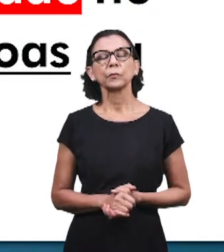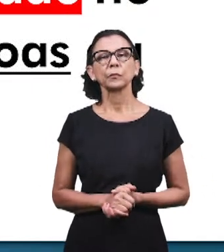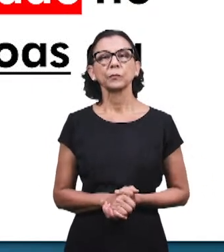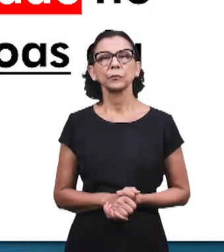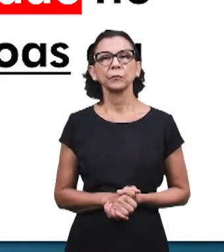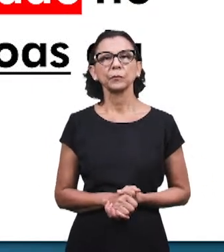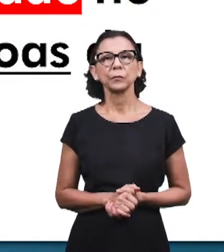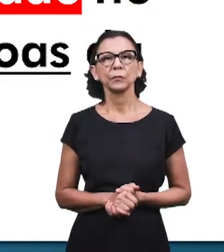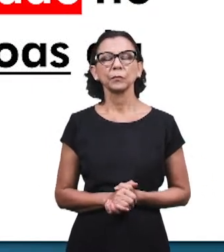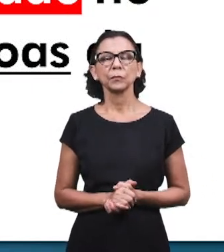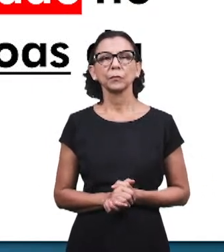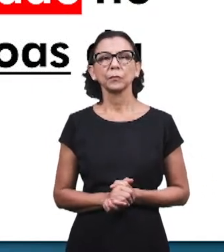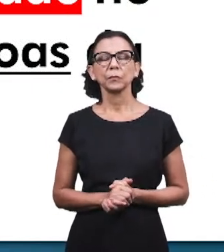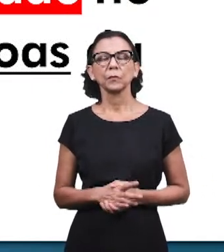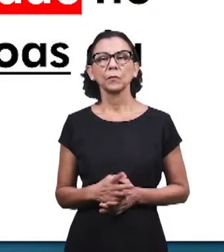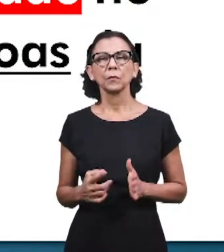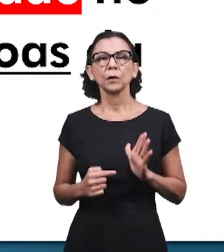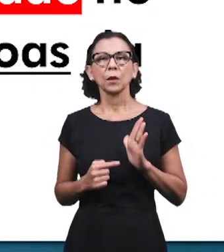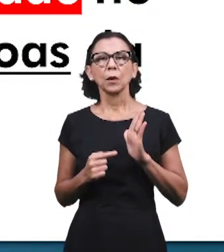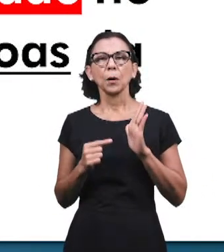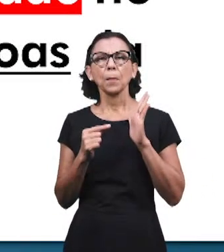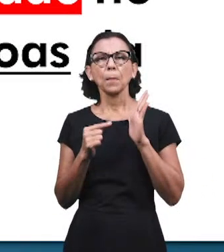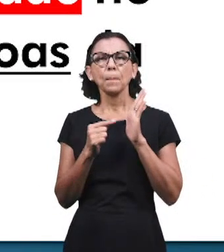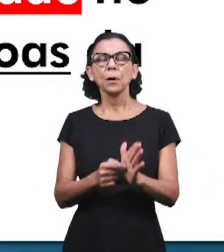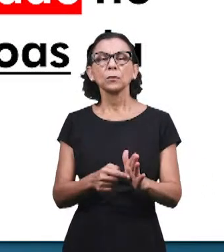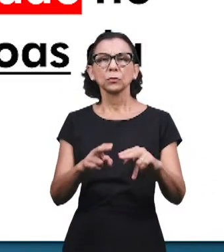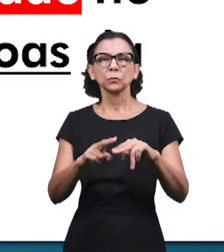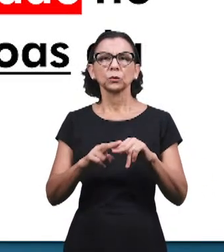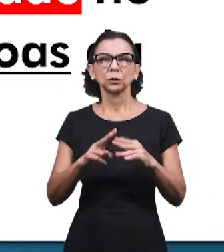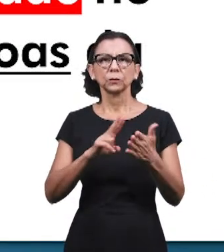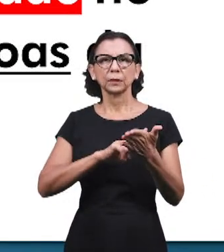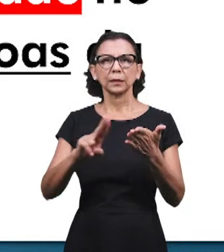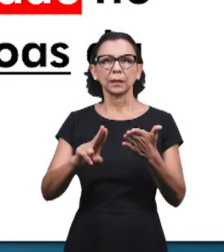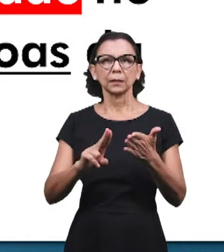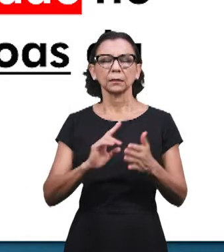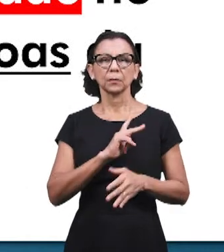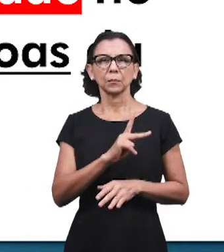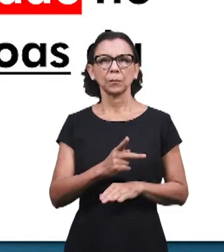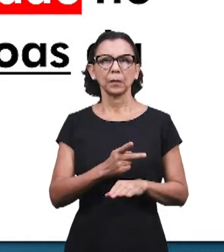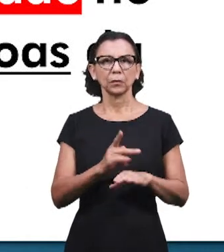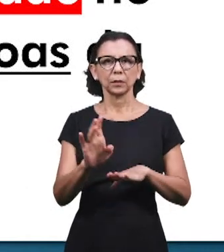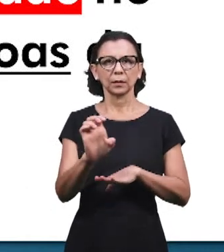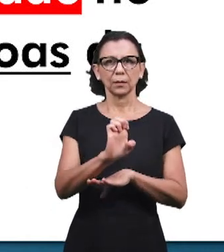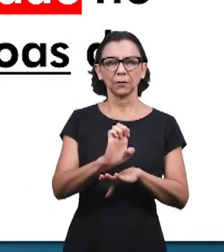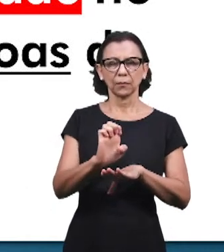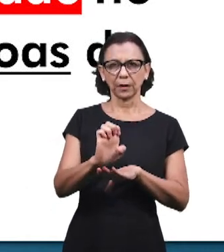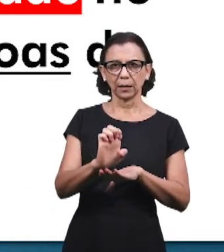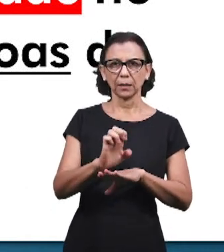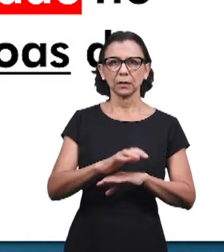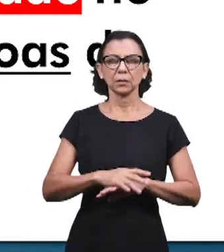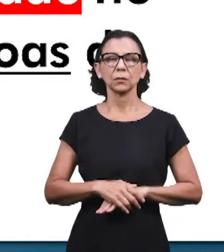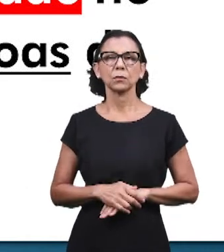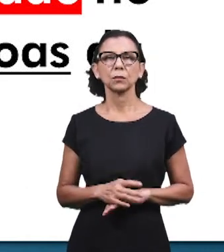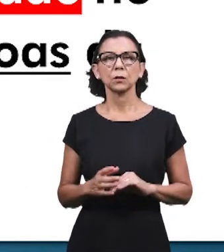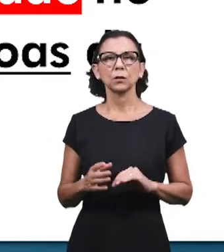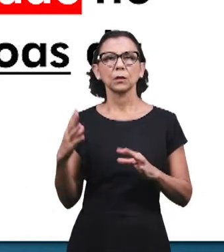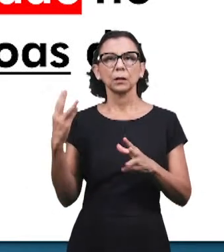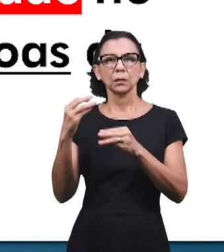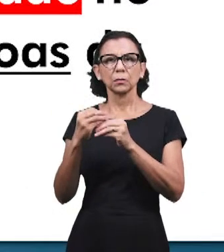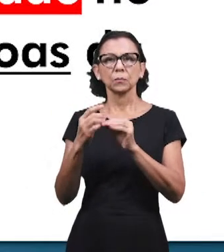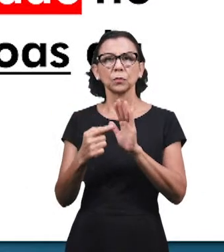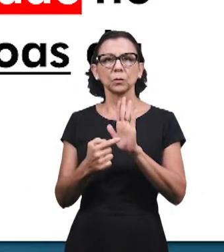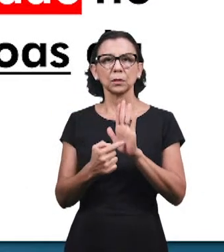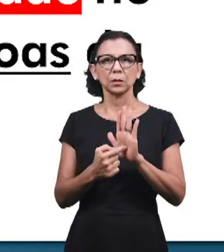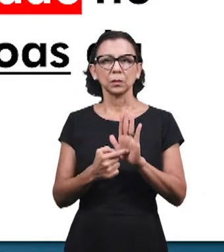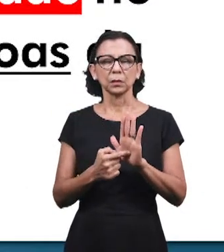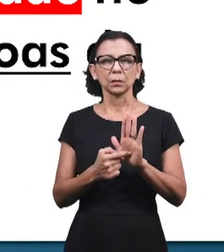o motivo da carta de Paulo aos Efésios, citando, em resumo, o texto bíblico que está no